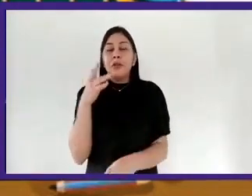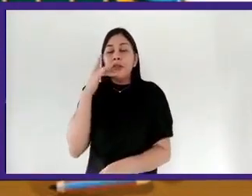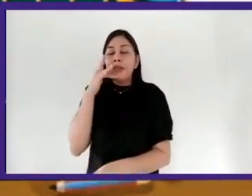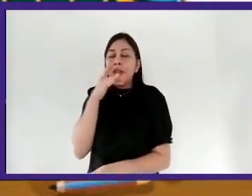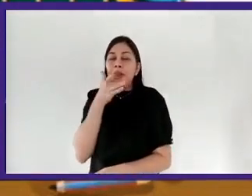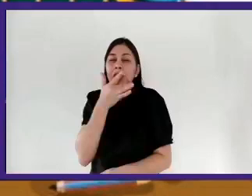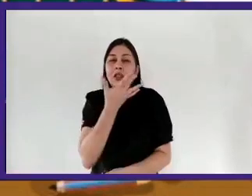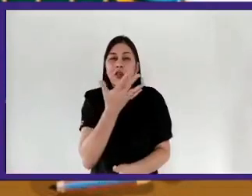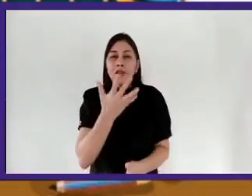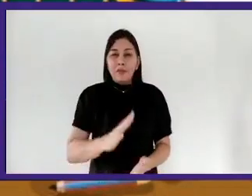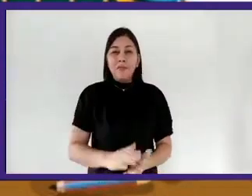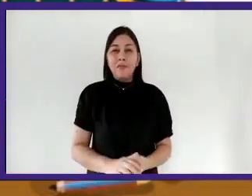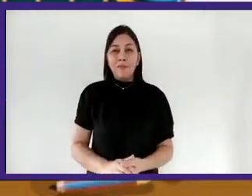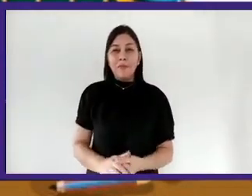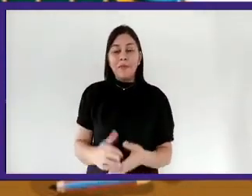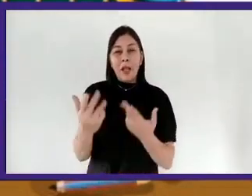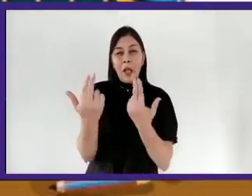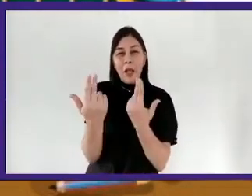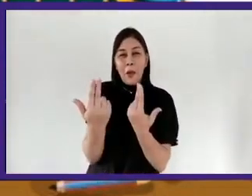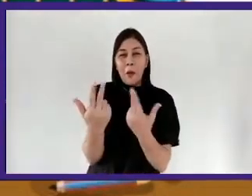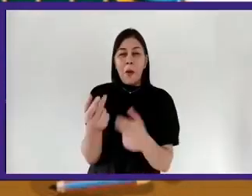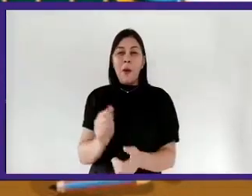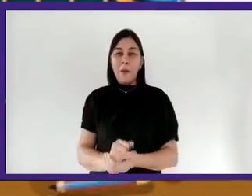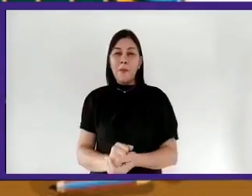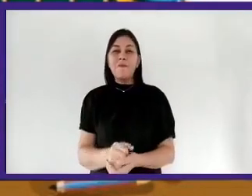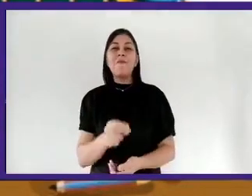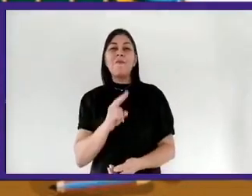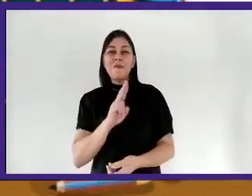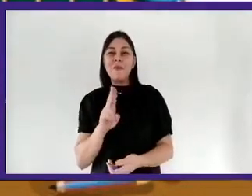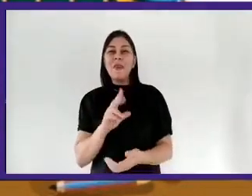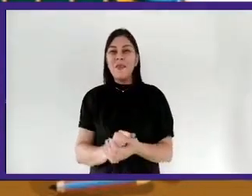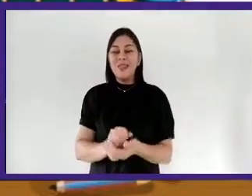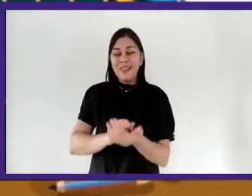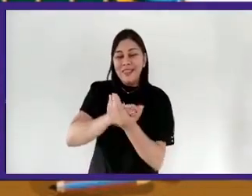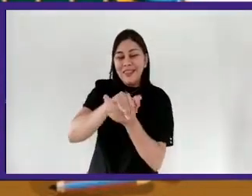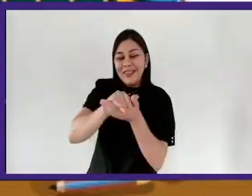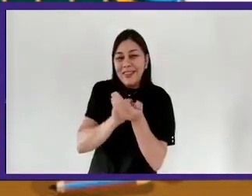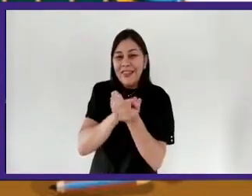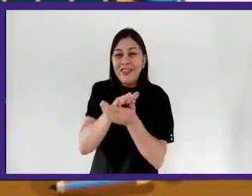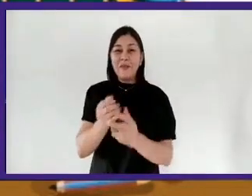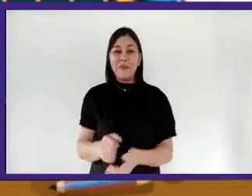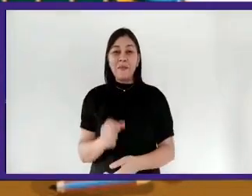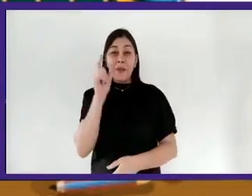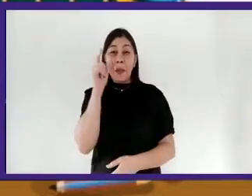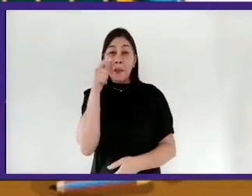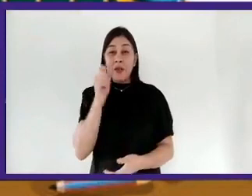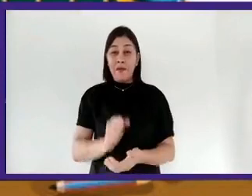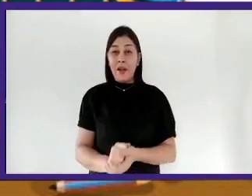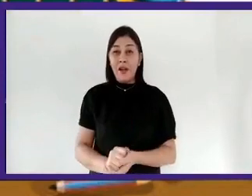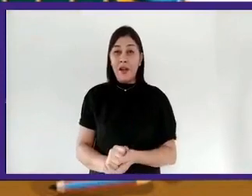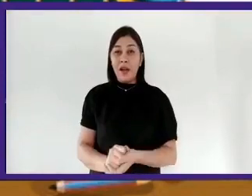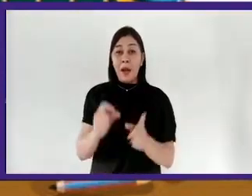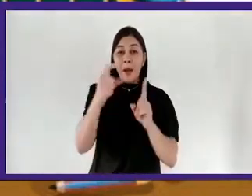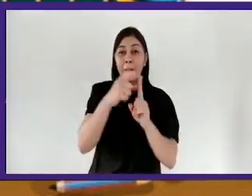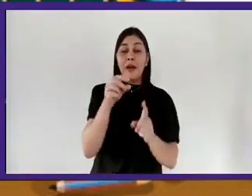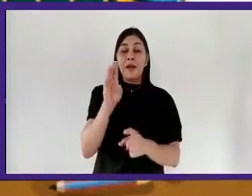deliciosa, igual ao produtinho dela, igual ao brigadeiro. Vamos agora observar a